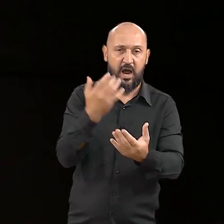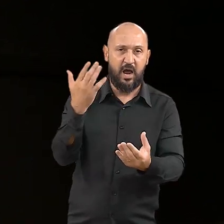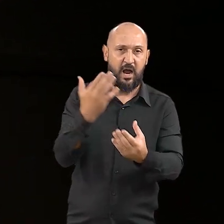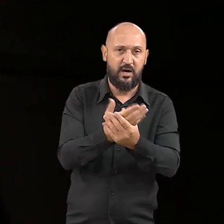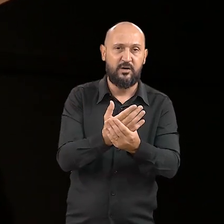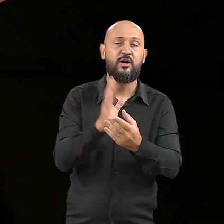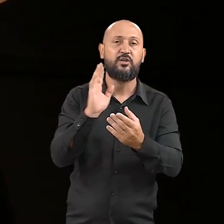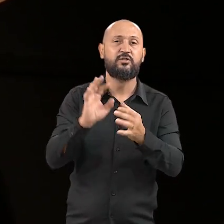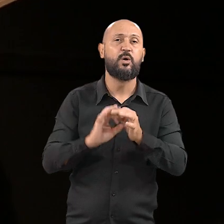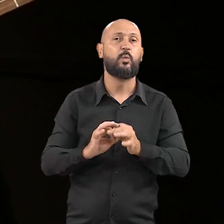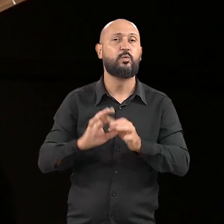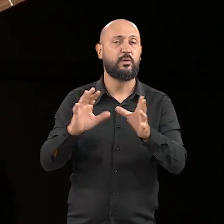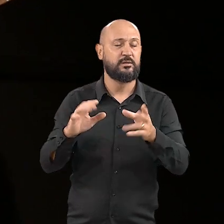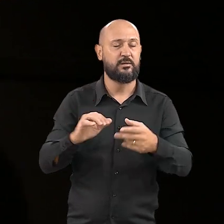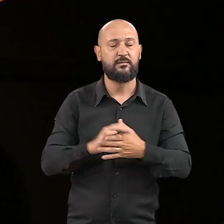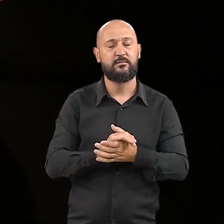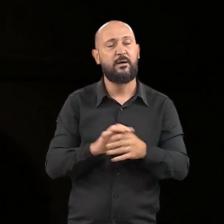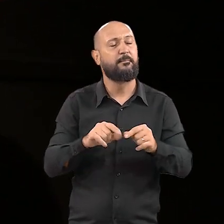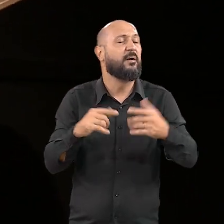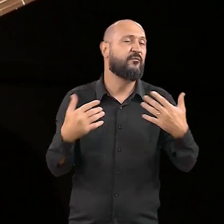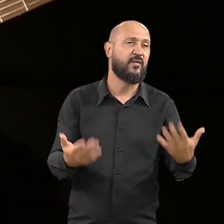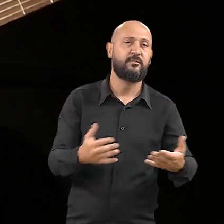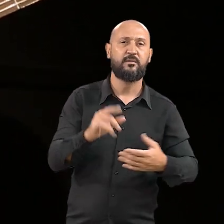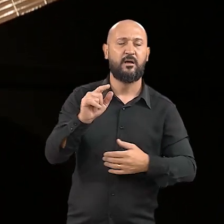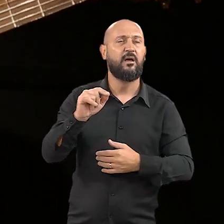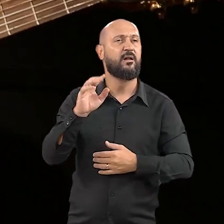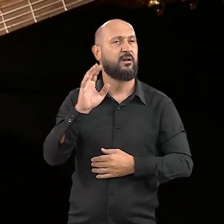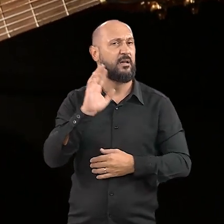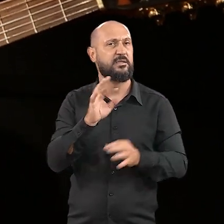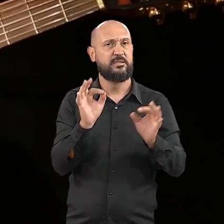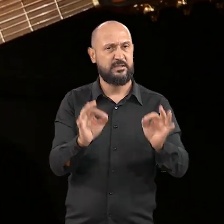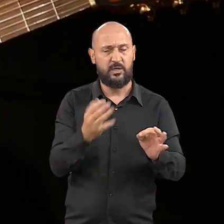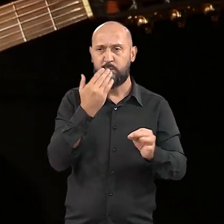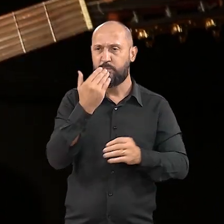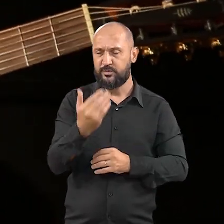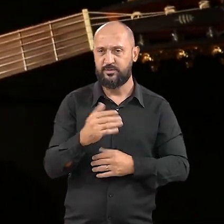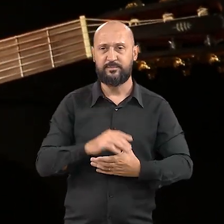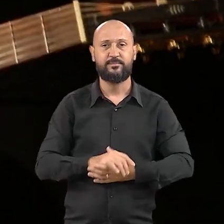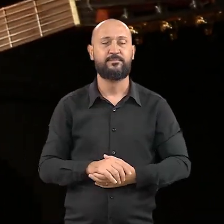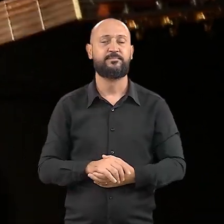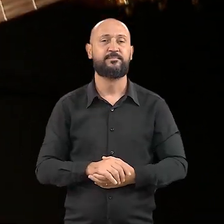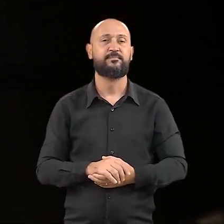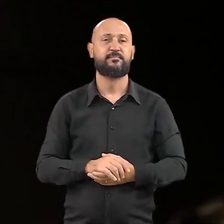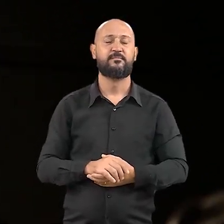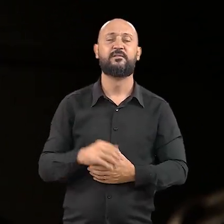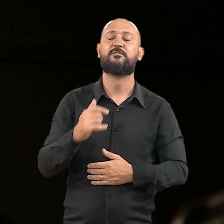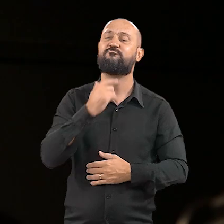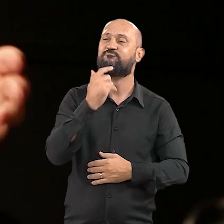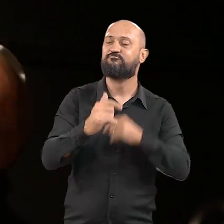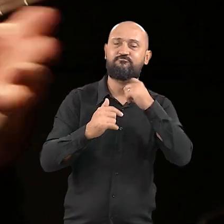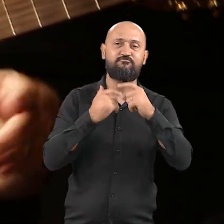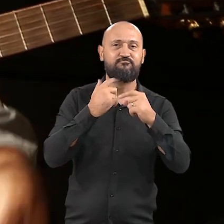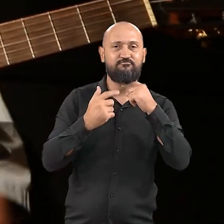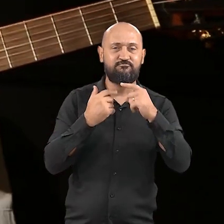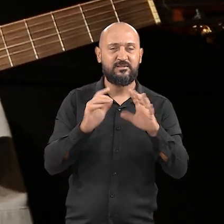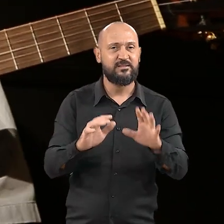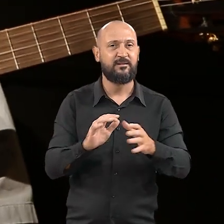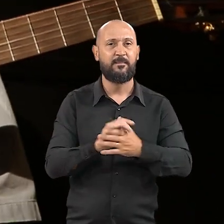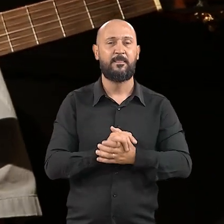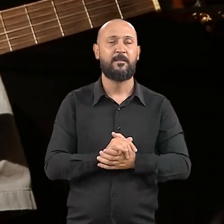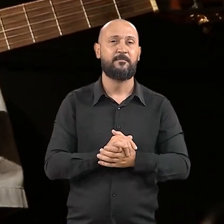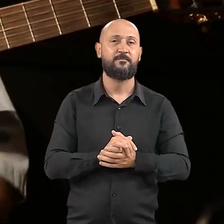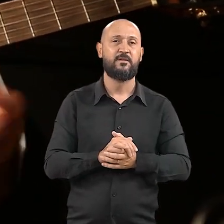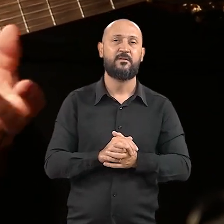arquivo, que já eram imagens autorizadas. Sim. Mas enfim, mas era elegante Mas pedir, né? Legal. E a gente não conseguiu